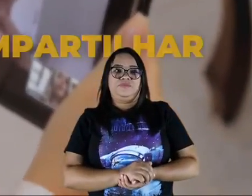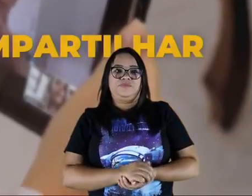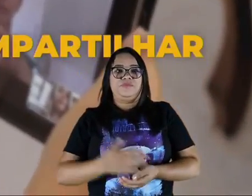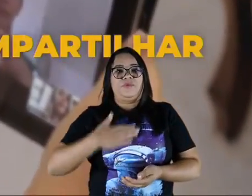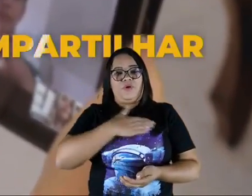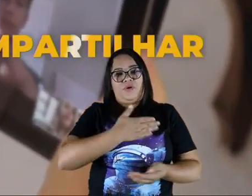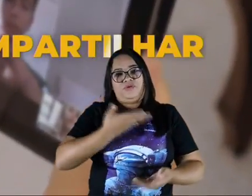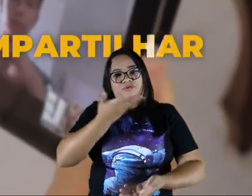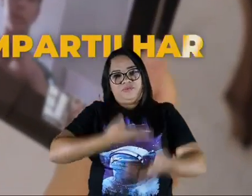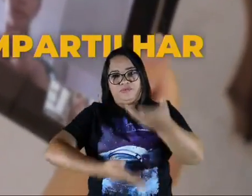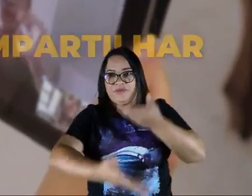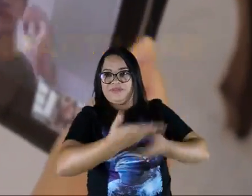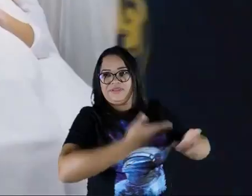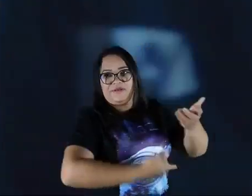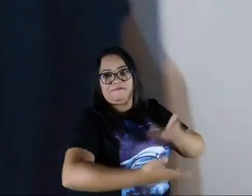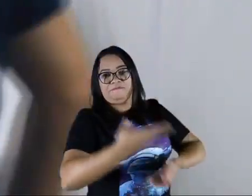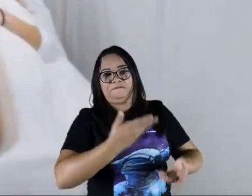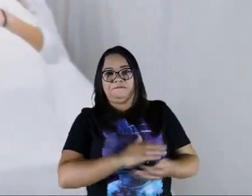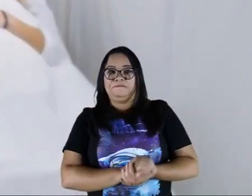Gosto de compartilhar.